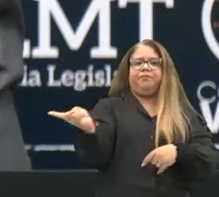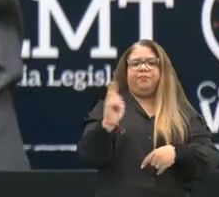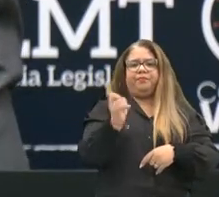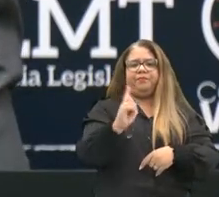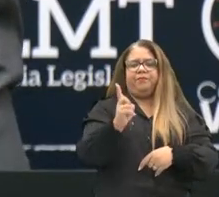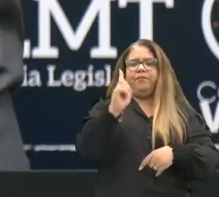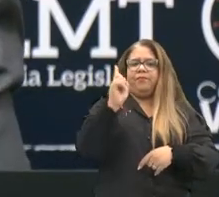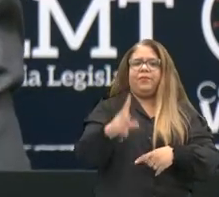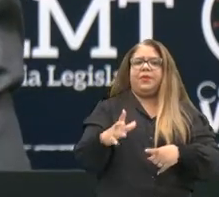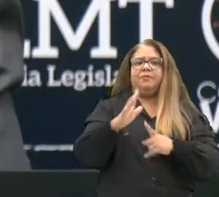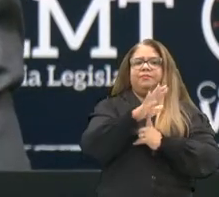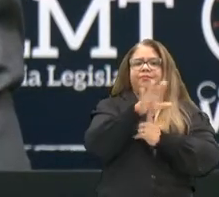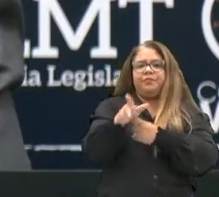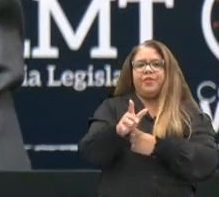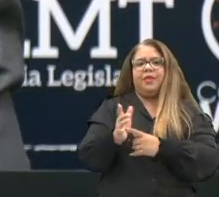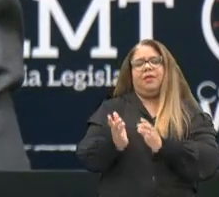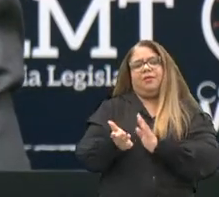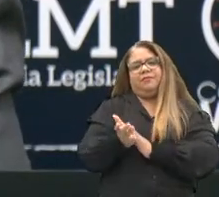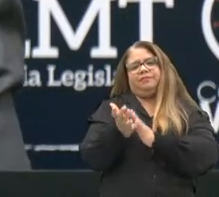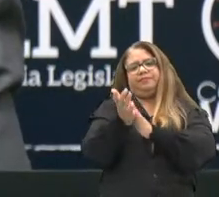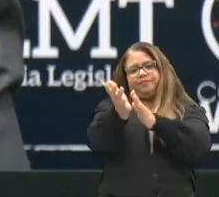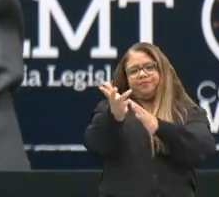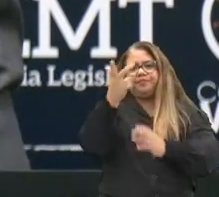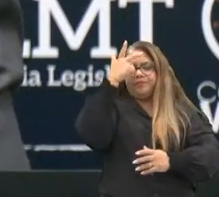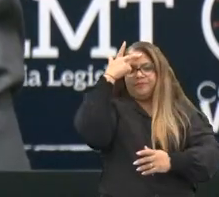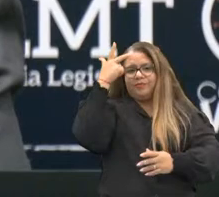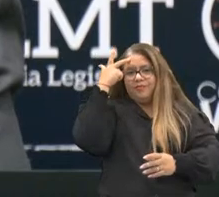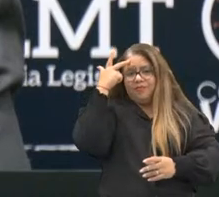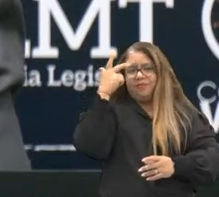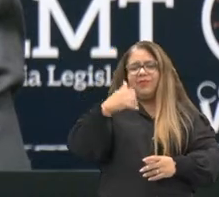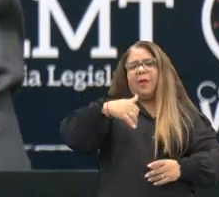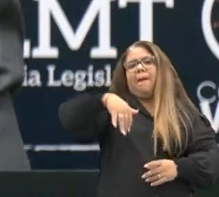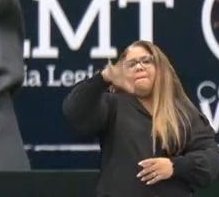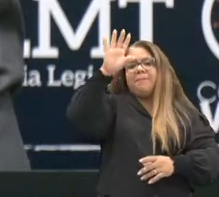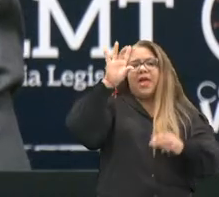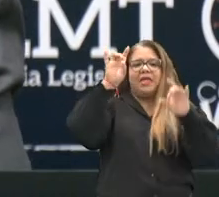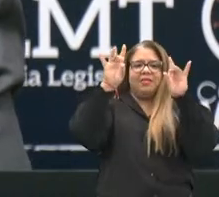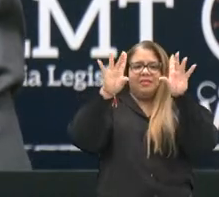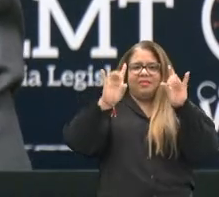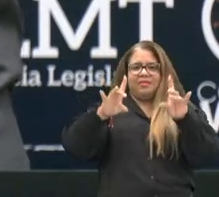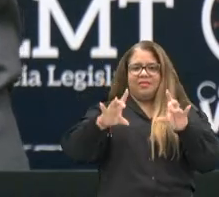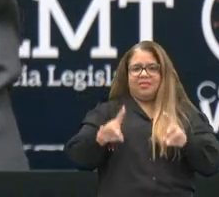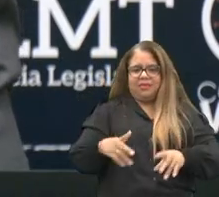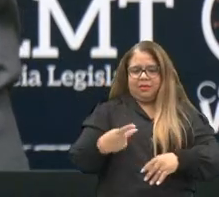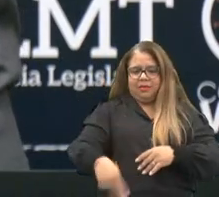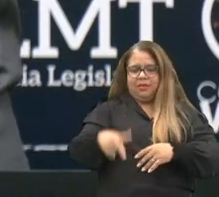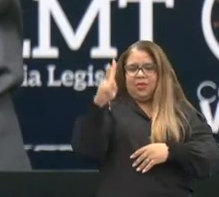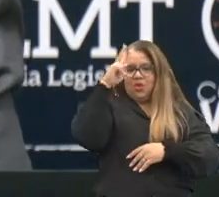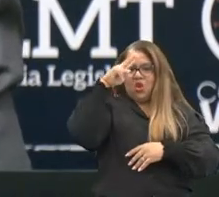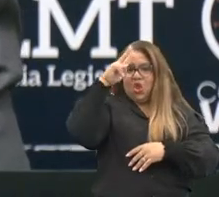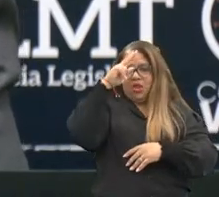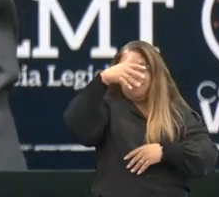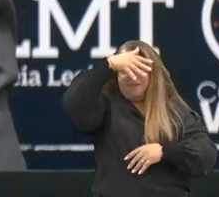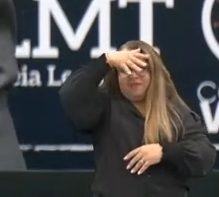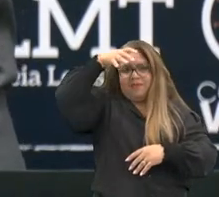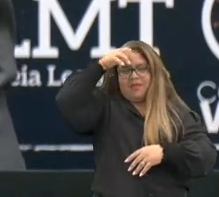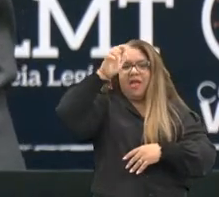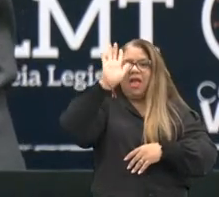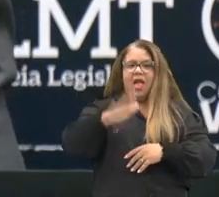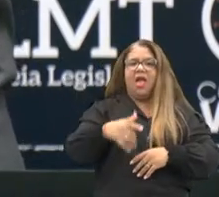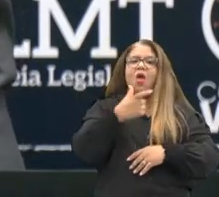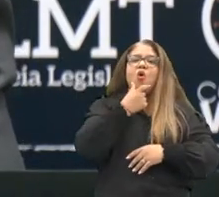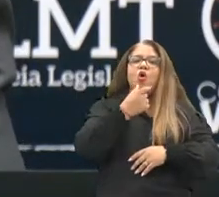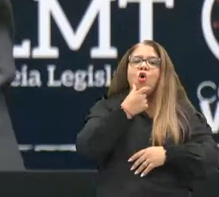exortar, elogiar uma das pessoas mais proeminentes da história de Mato Grosso. Filinto Miller, como bem disse,